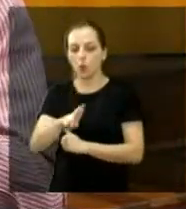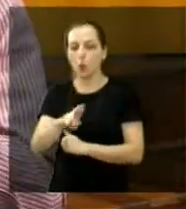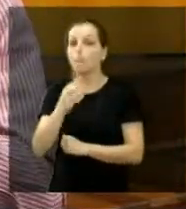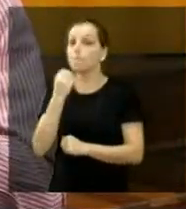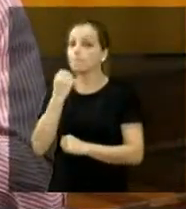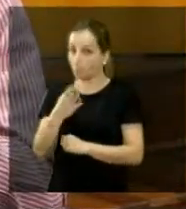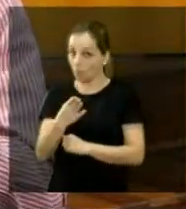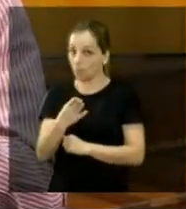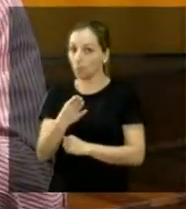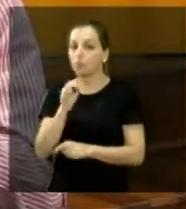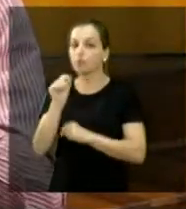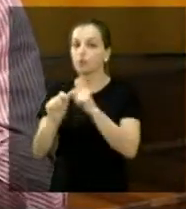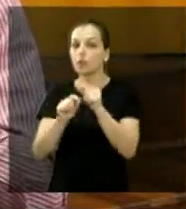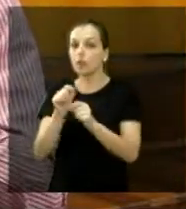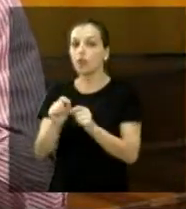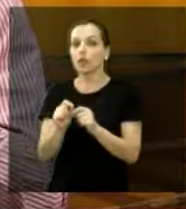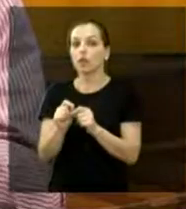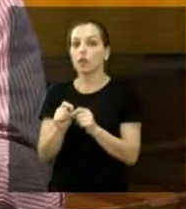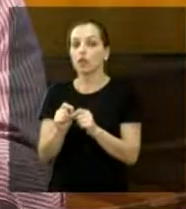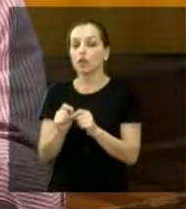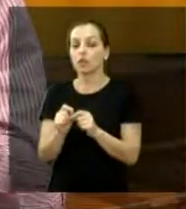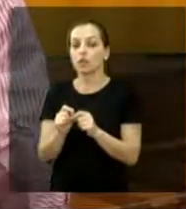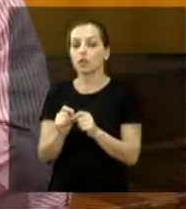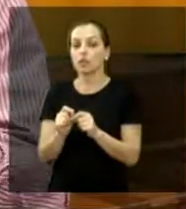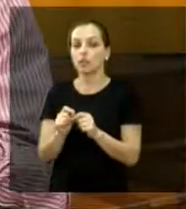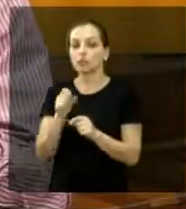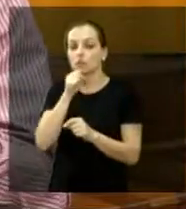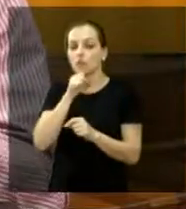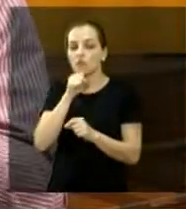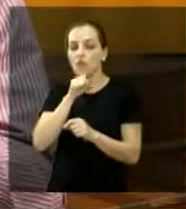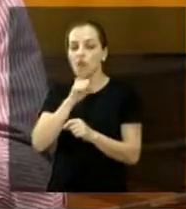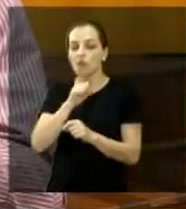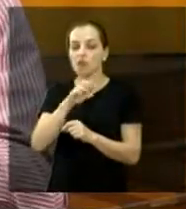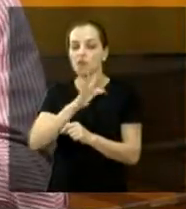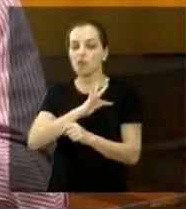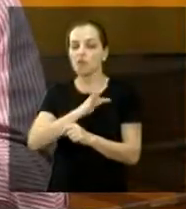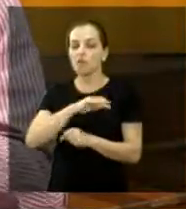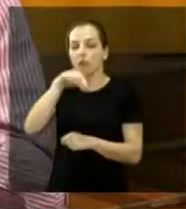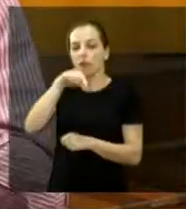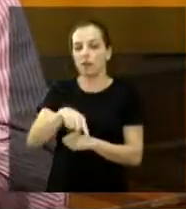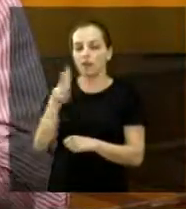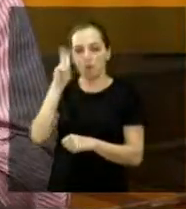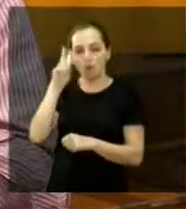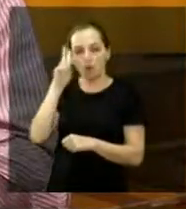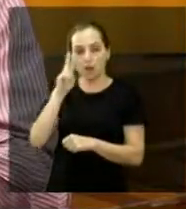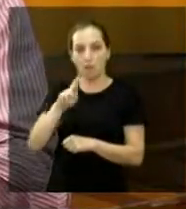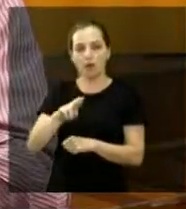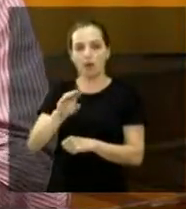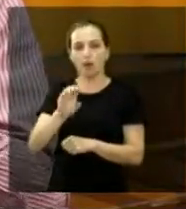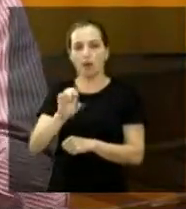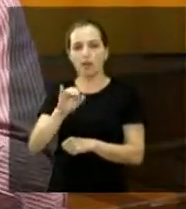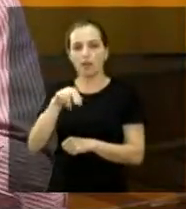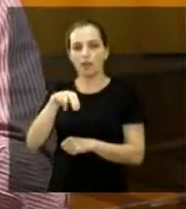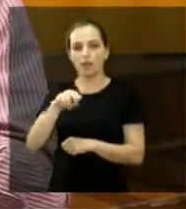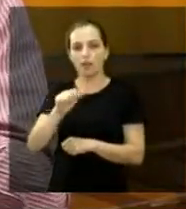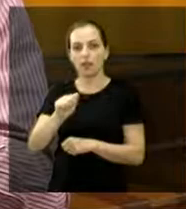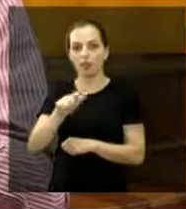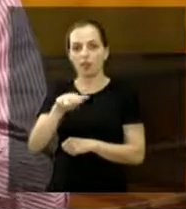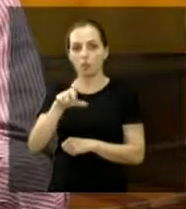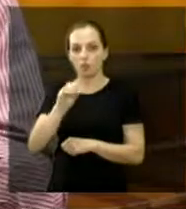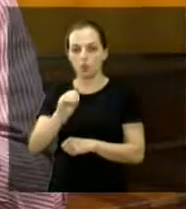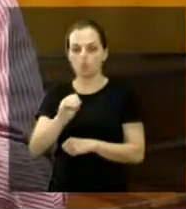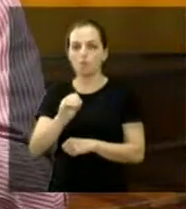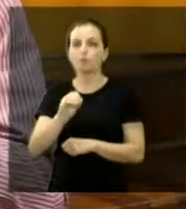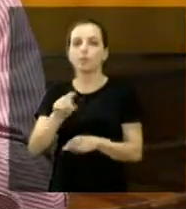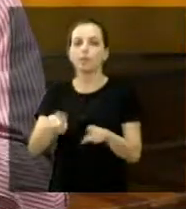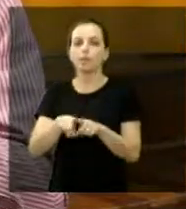Ferroviária aqui vão se lembrar do Reinaldo, que jogou muito tempo na Ferroviária, e do irmão dele, o Bezerra, que jogou no Guarani, e